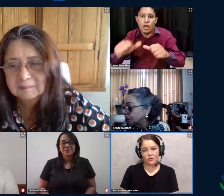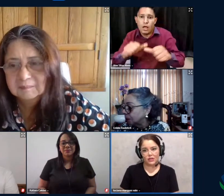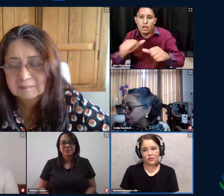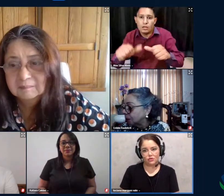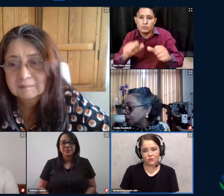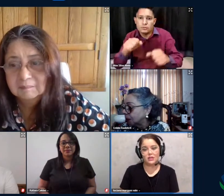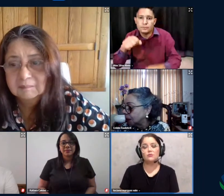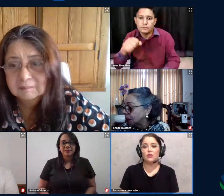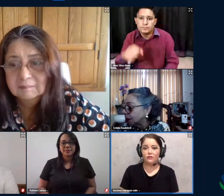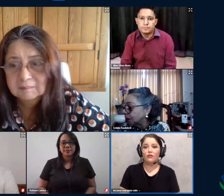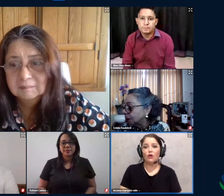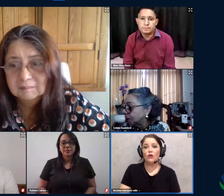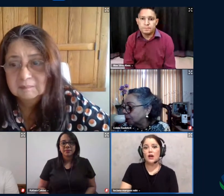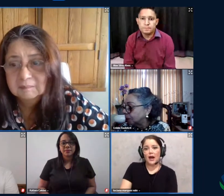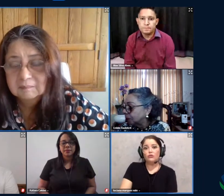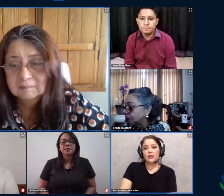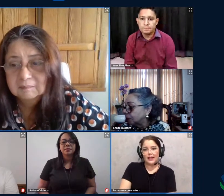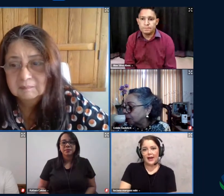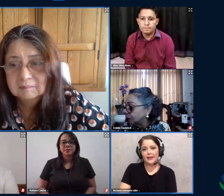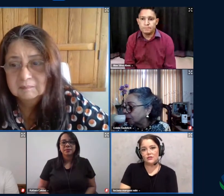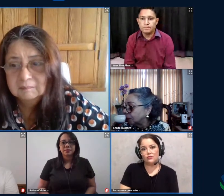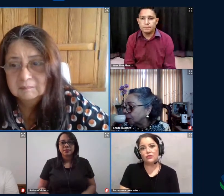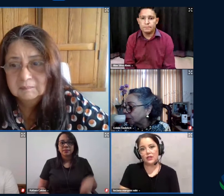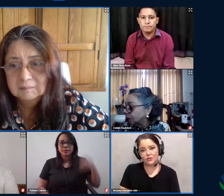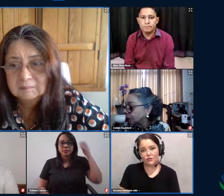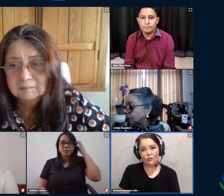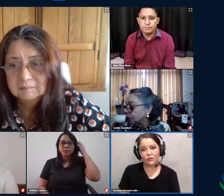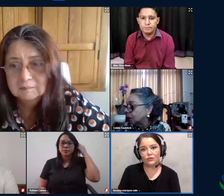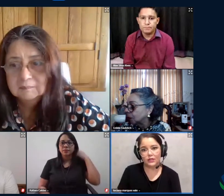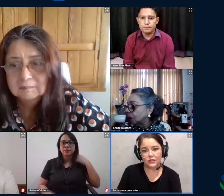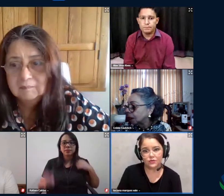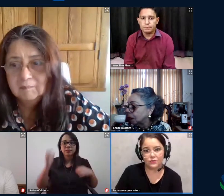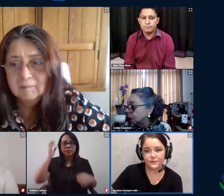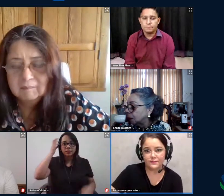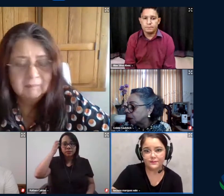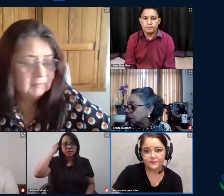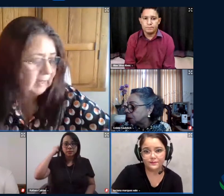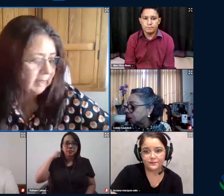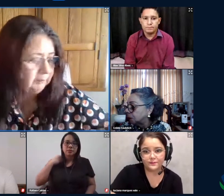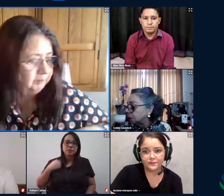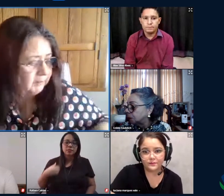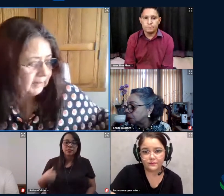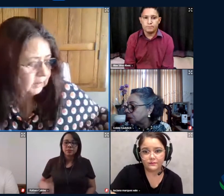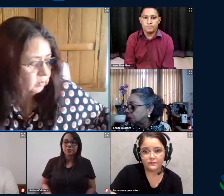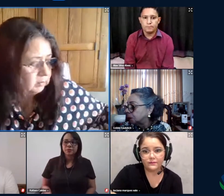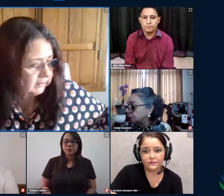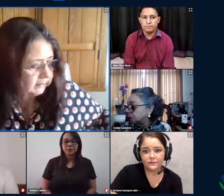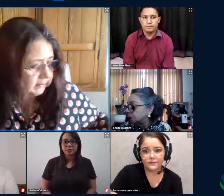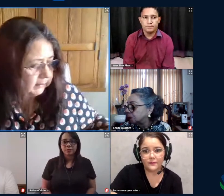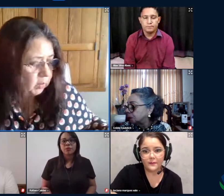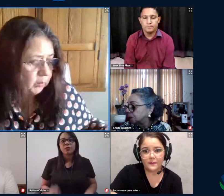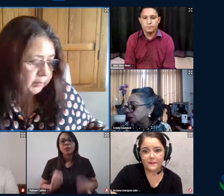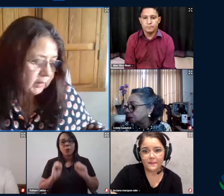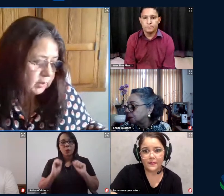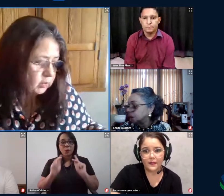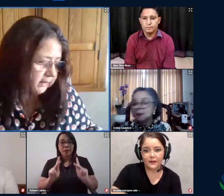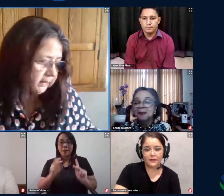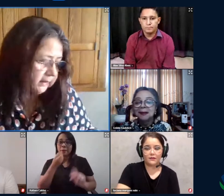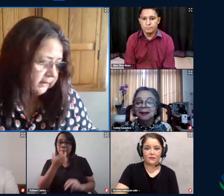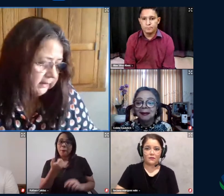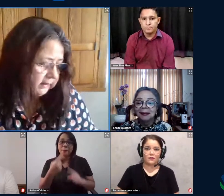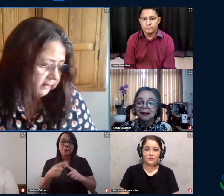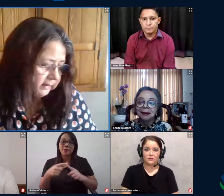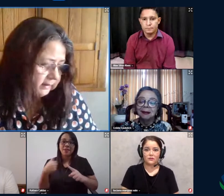da professora Enilde mesmo e vou alterar isso no texto, ao longo do texto. Tá, então, que bom, porque eu acho